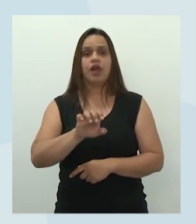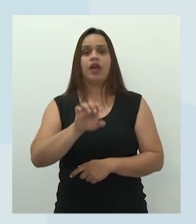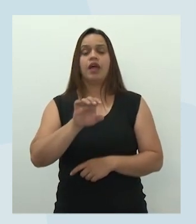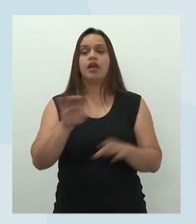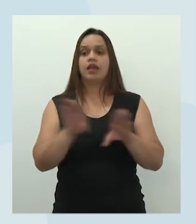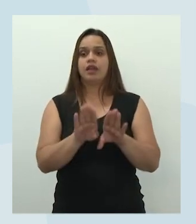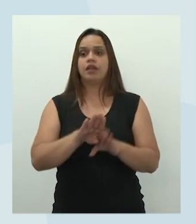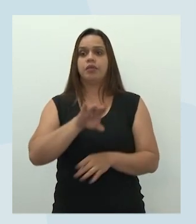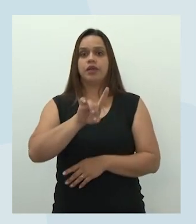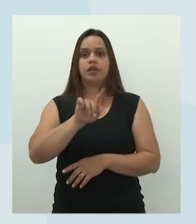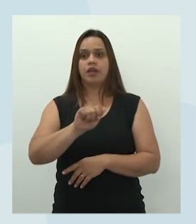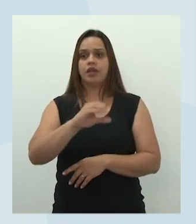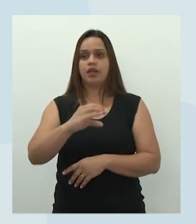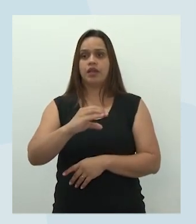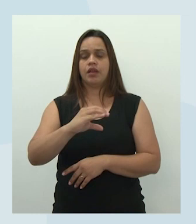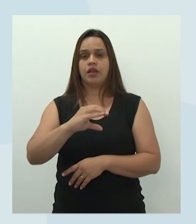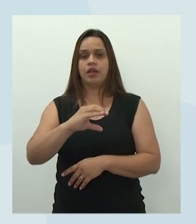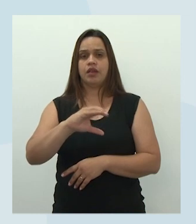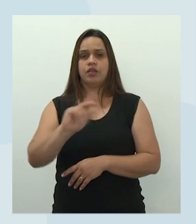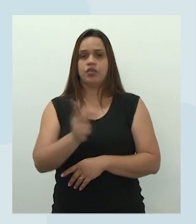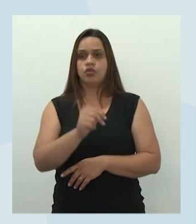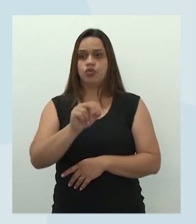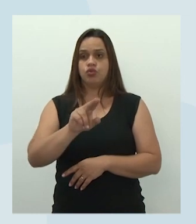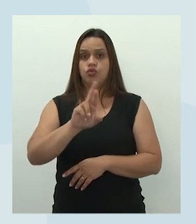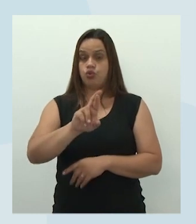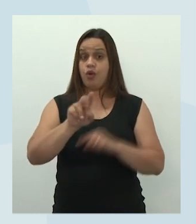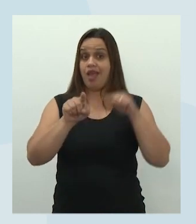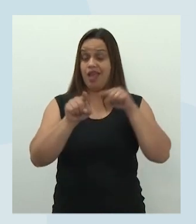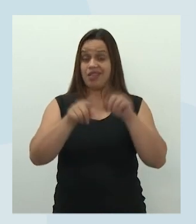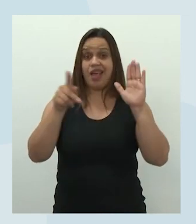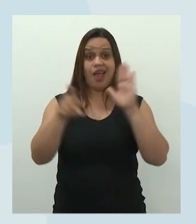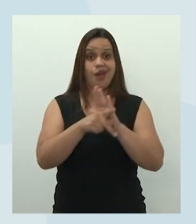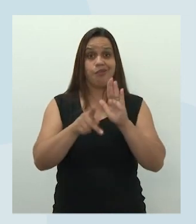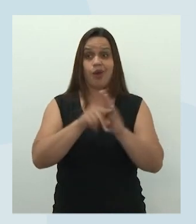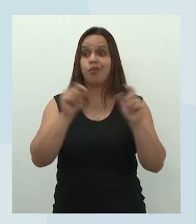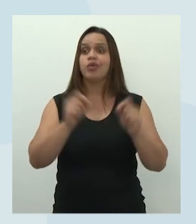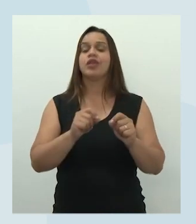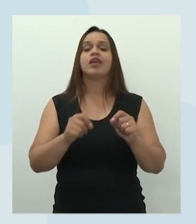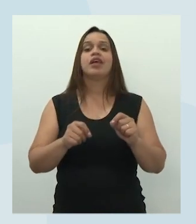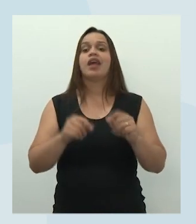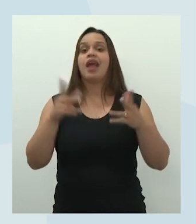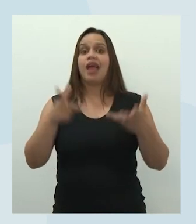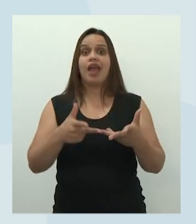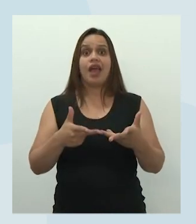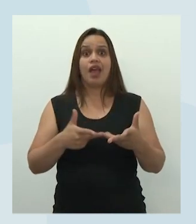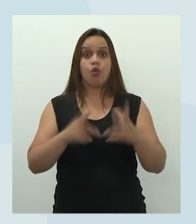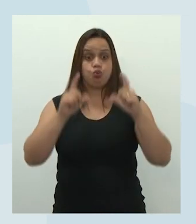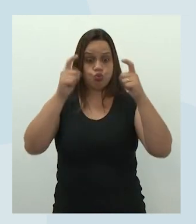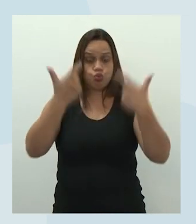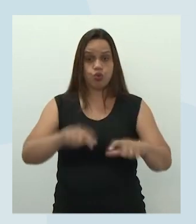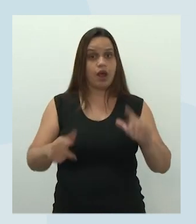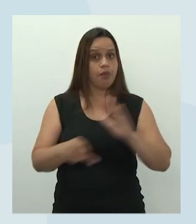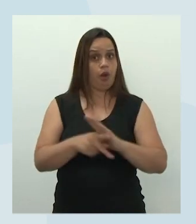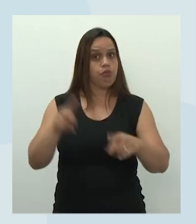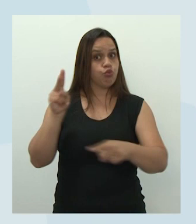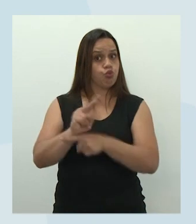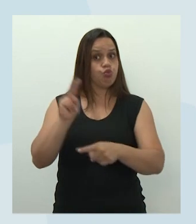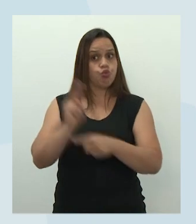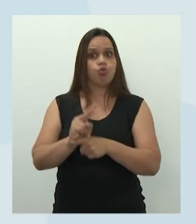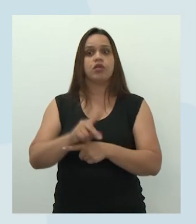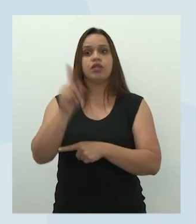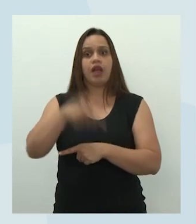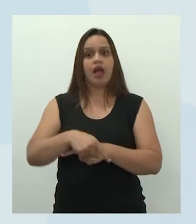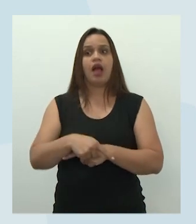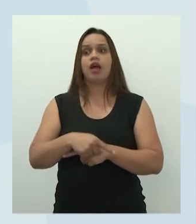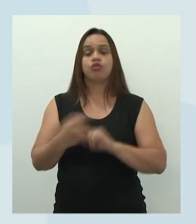é considerado um patrimônio mundial pela Unesco, né? Tá ali entre as 8 maravilhas do mundo, e ele é um